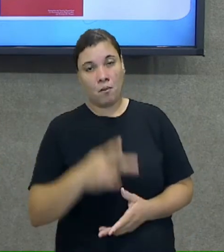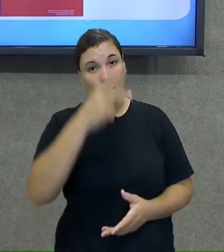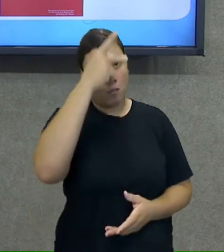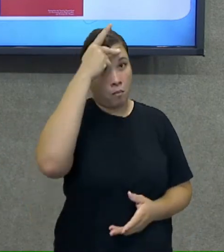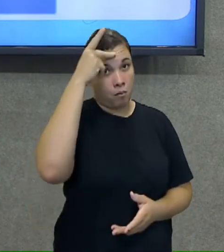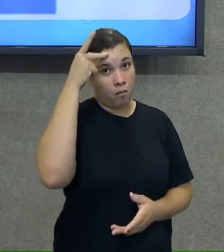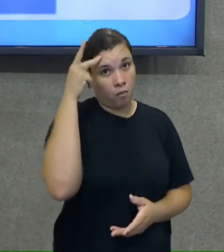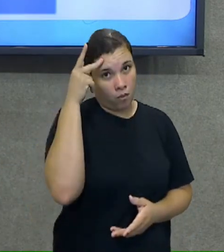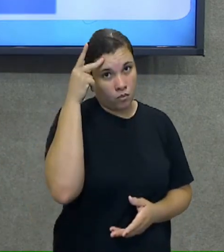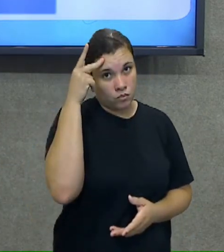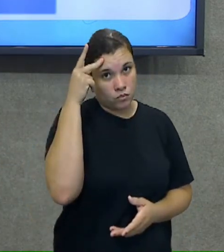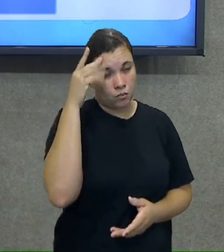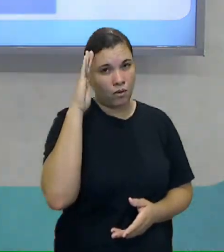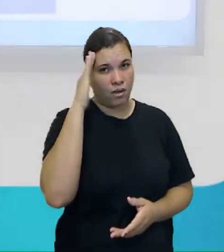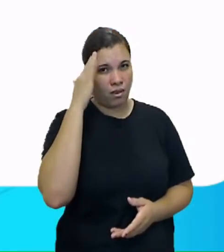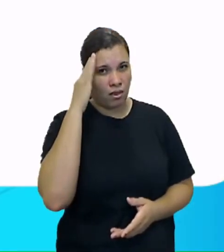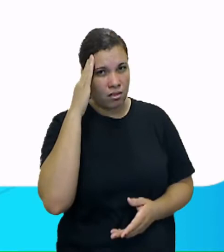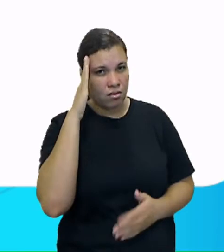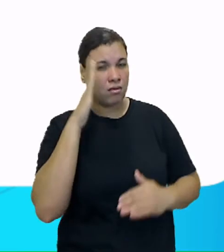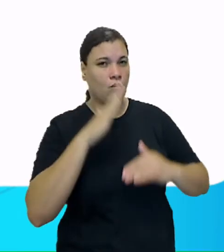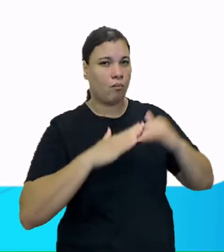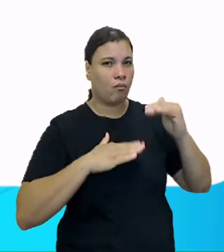exemplo.